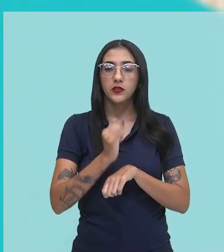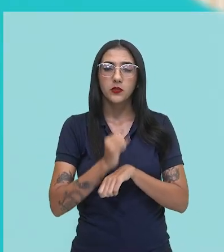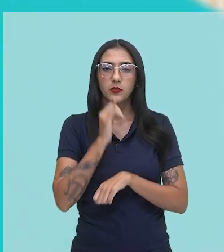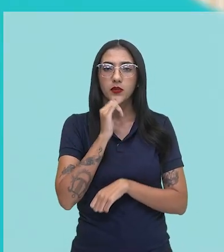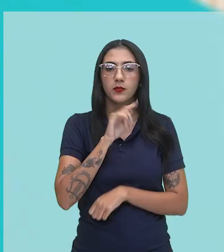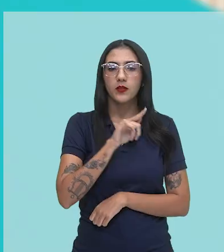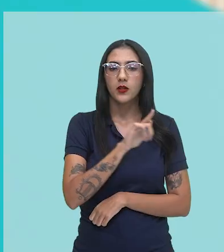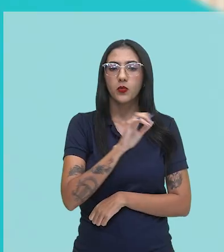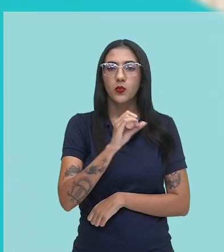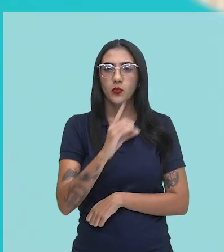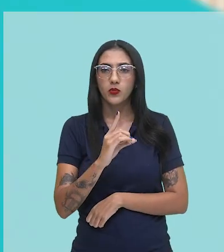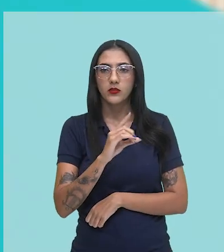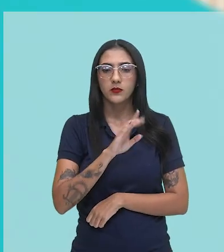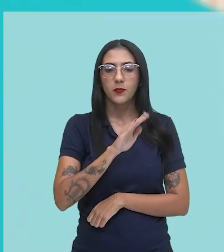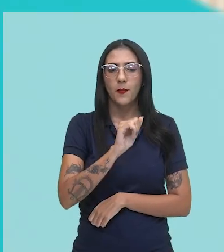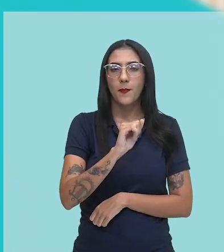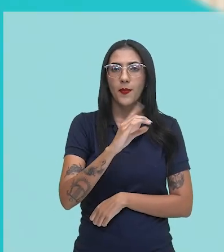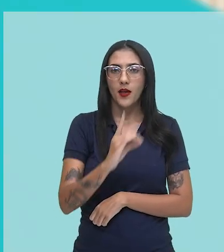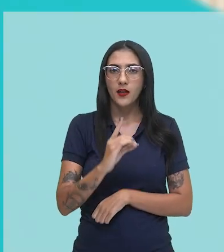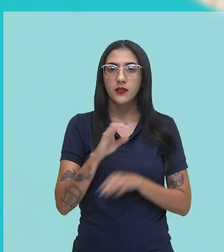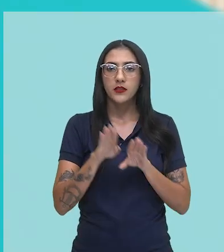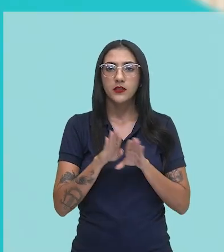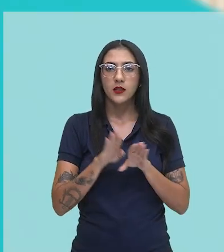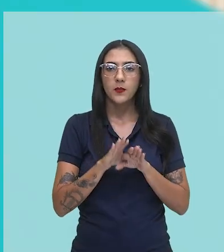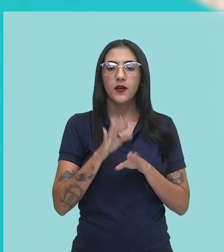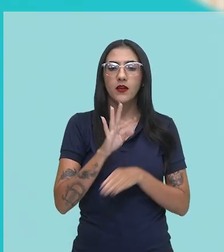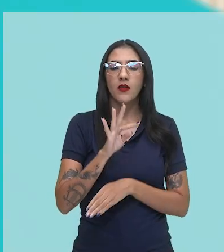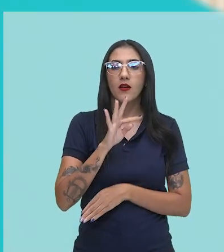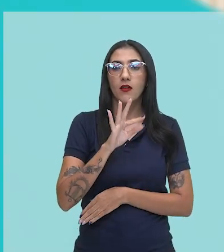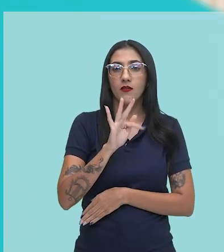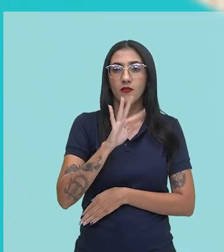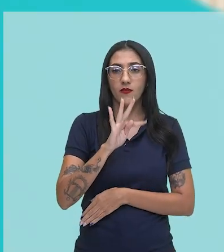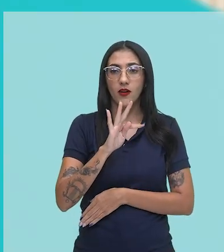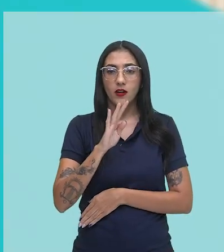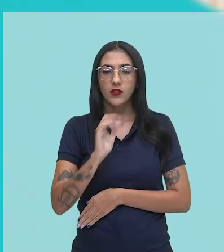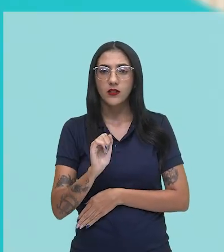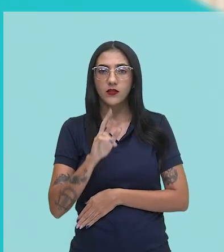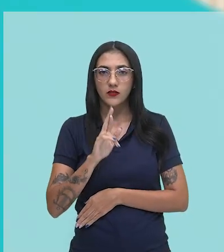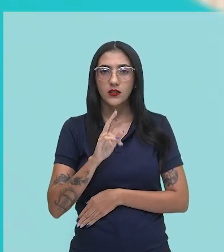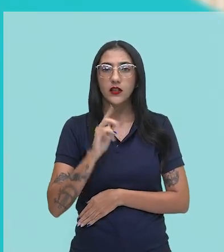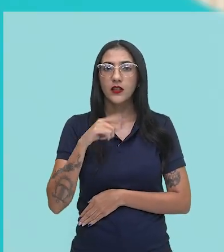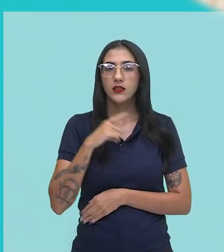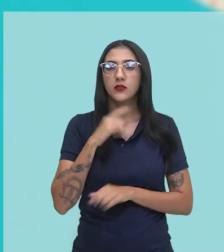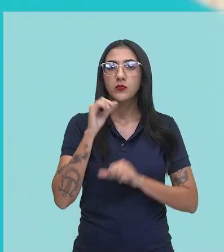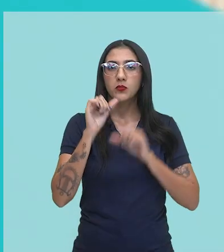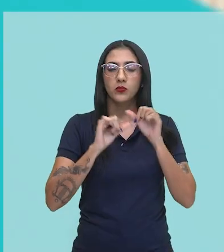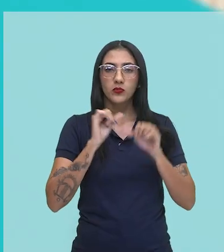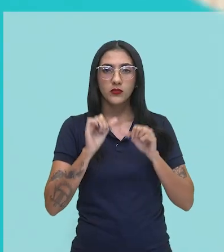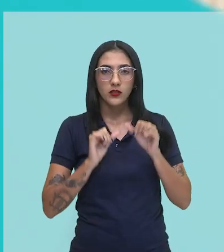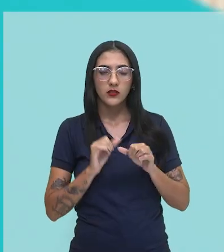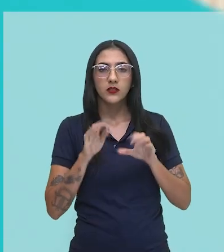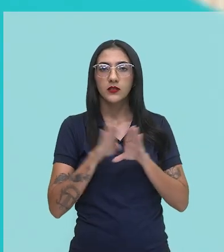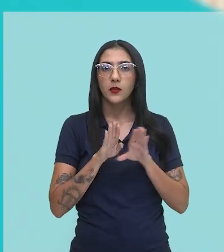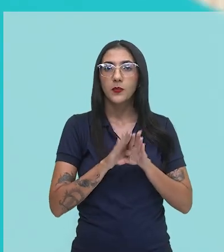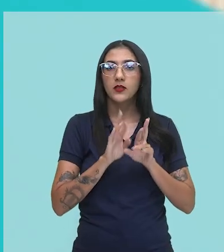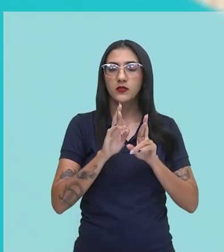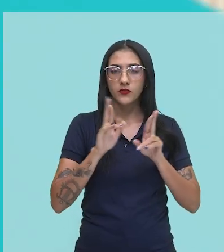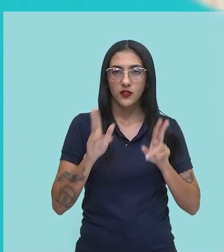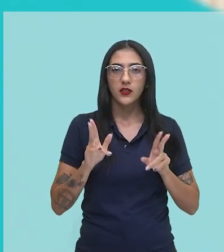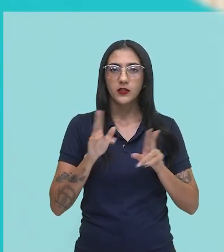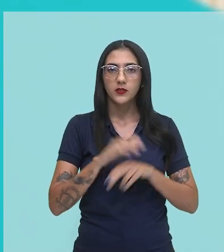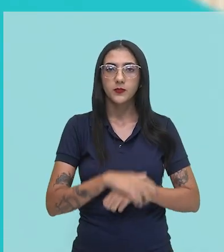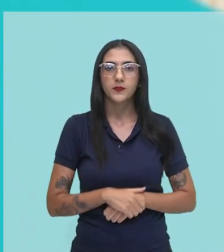good, bad e far, eles são irregulares. Better, worse e farther ou